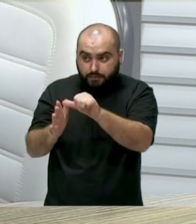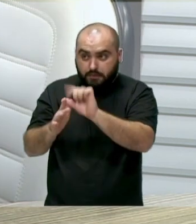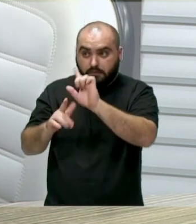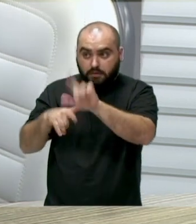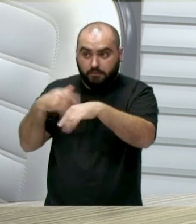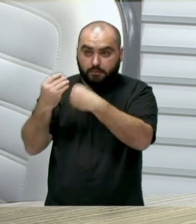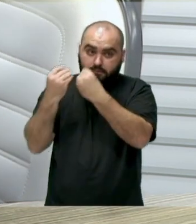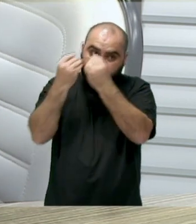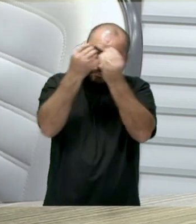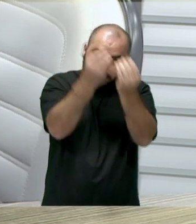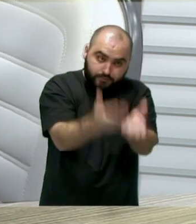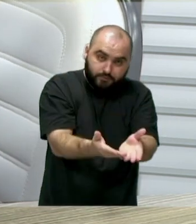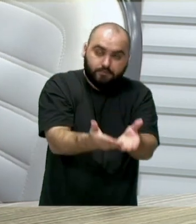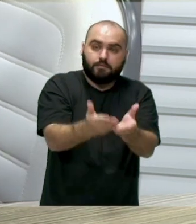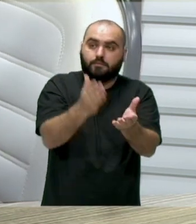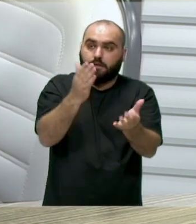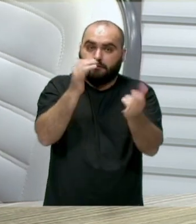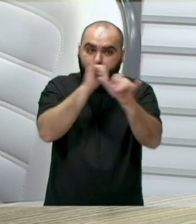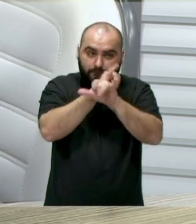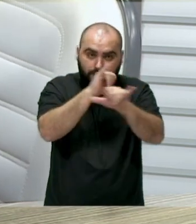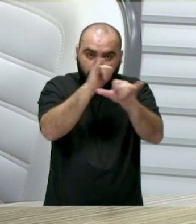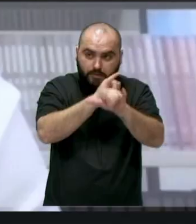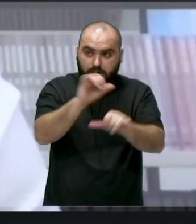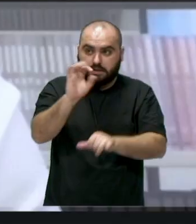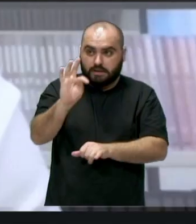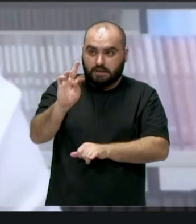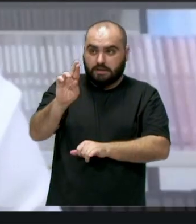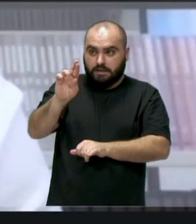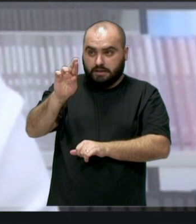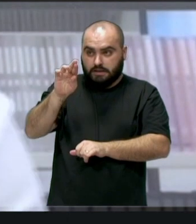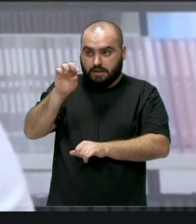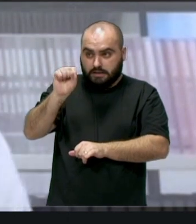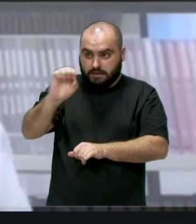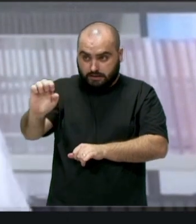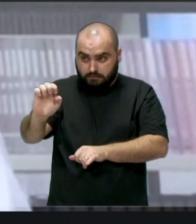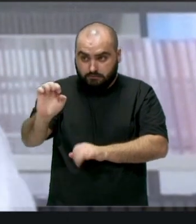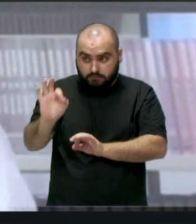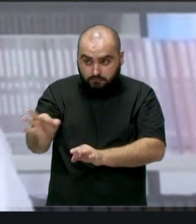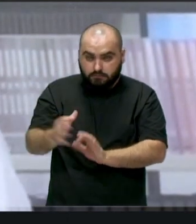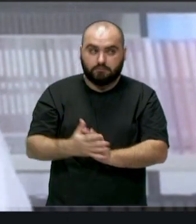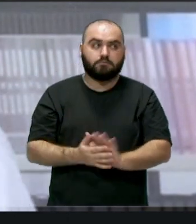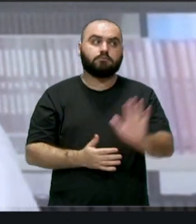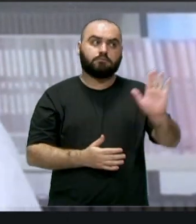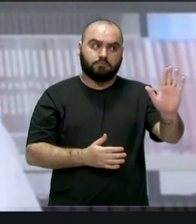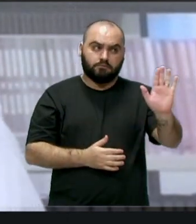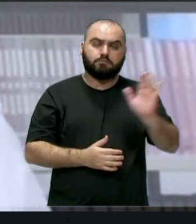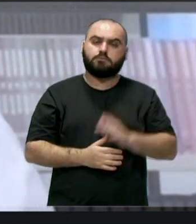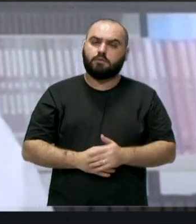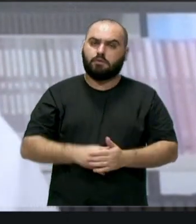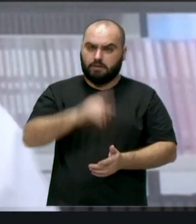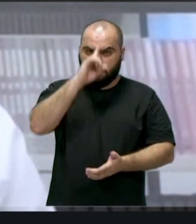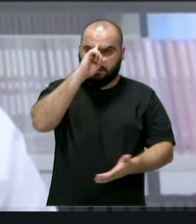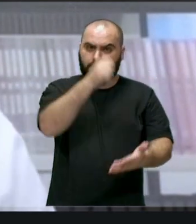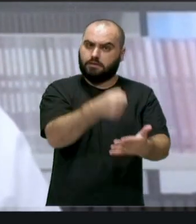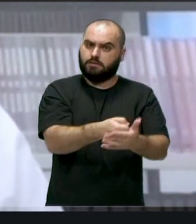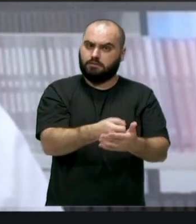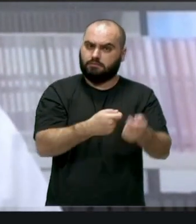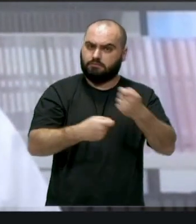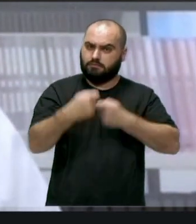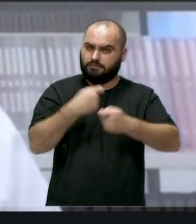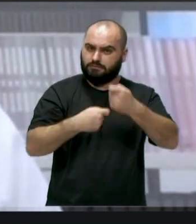depois mandar essa informação ao TSE? Veja, essa foi uma decisão administrativa na última